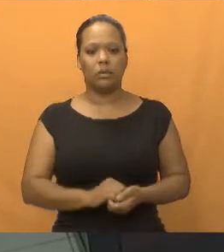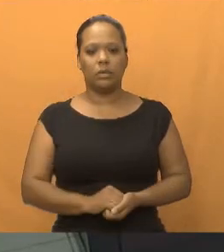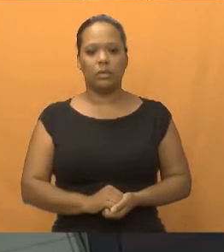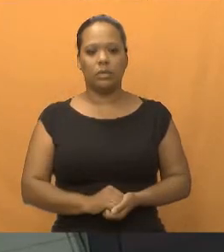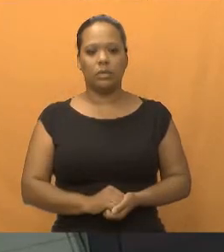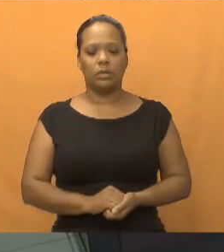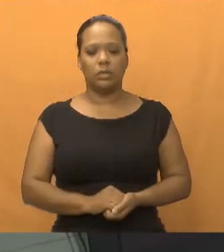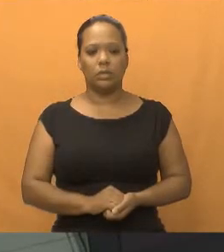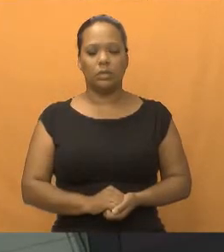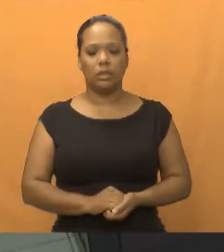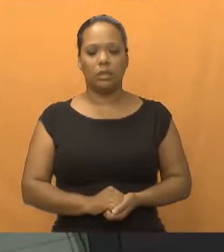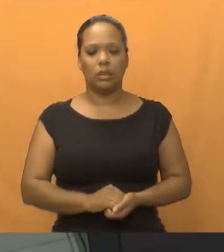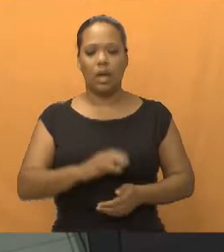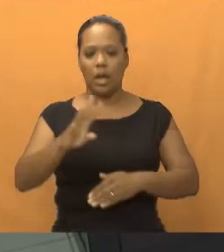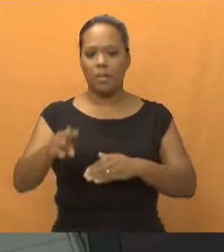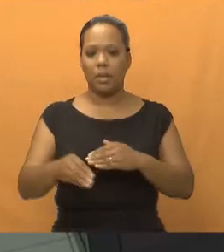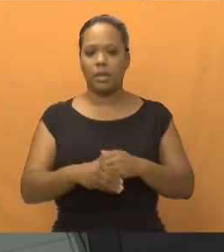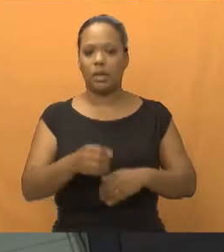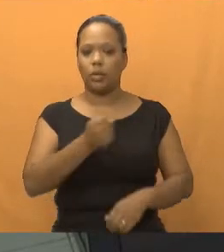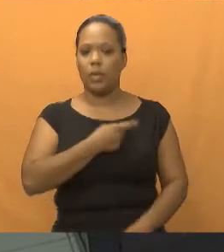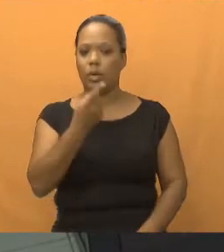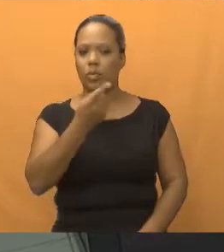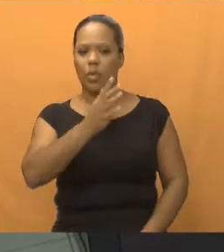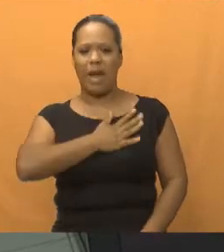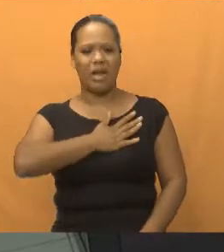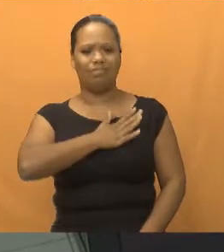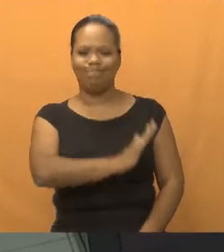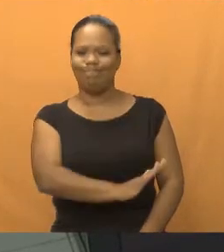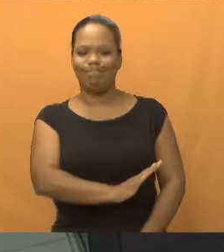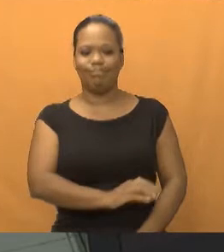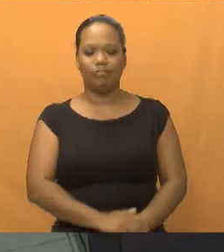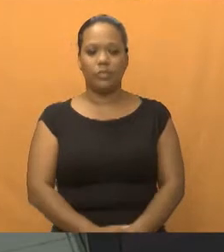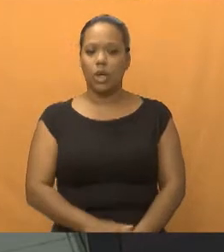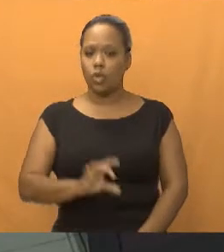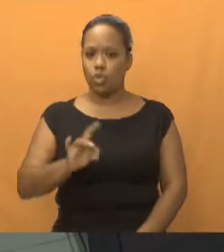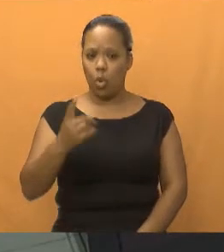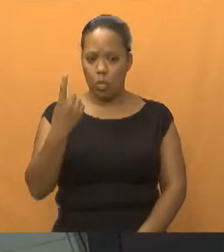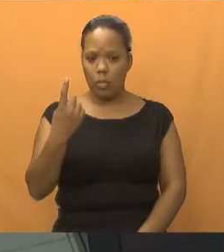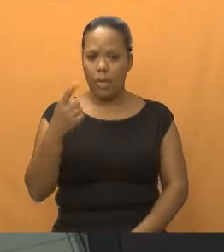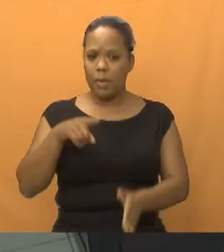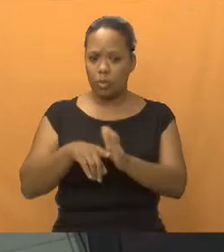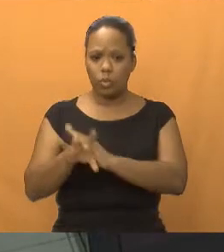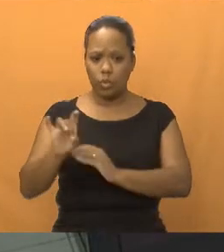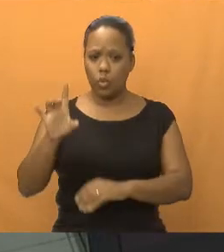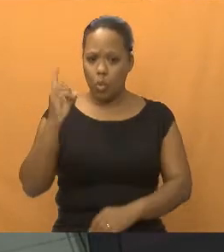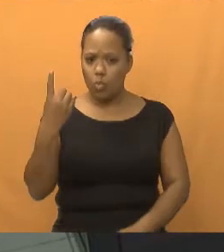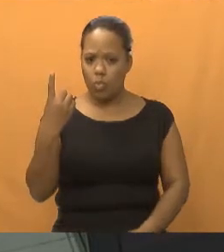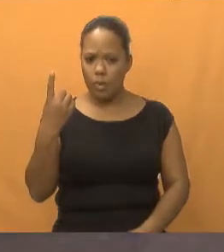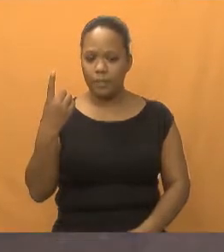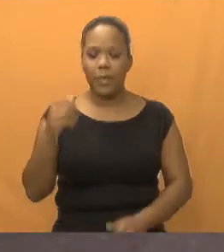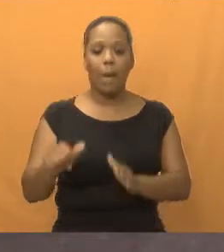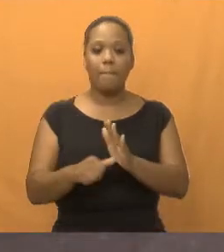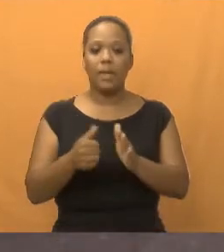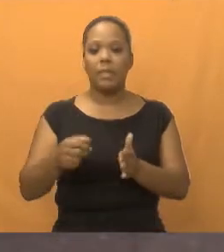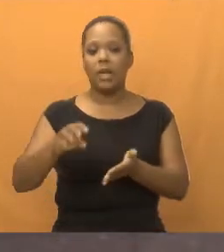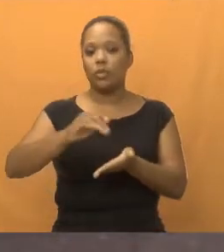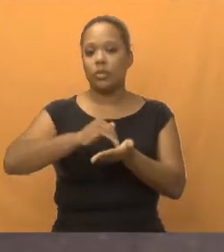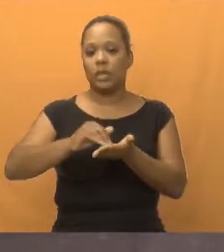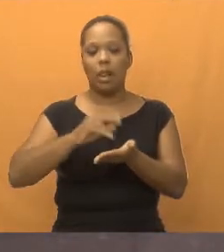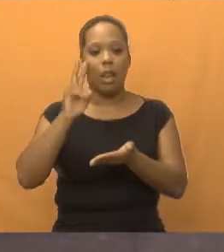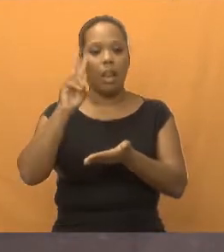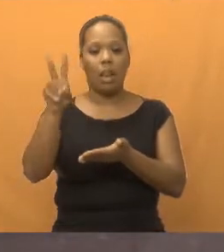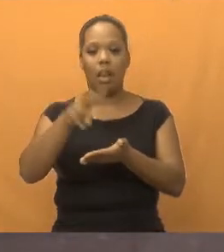Emenda número 1 rejeitada. Próxima. Só uma, né? Peço ao primeiro secretário que proceda